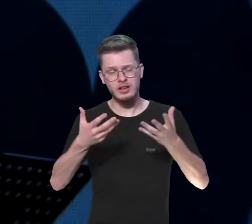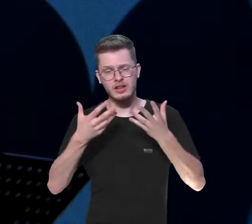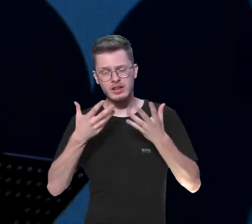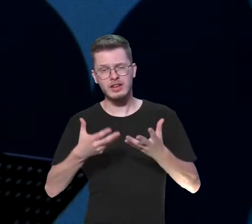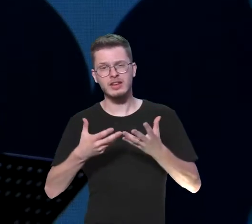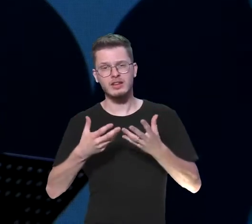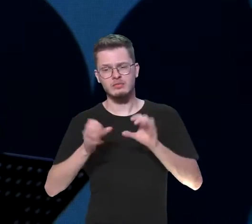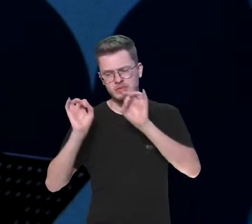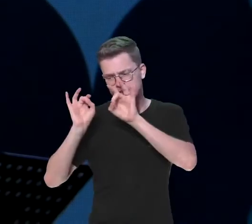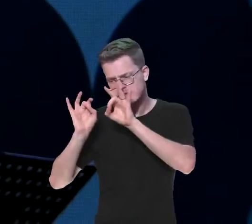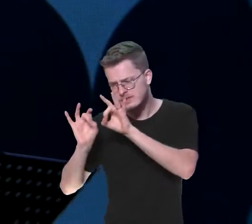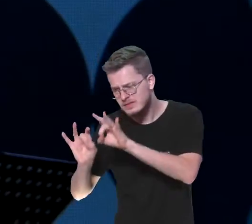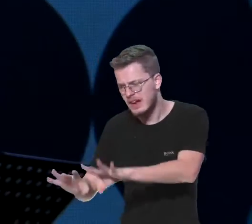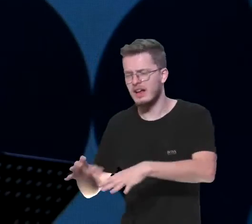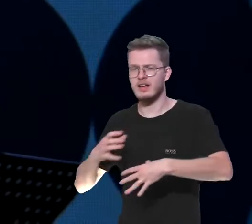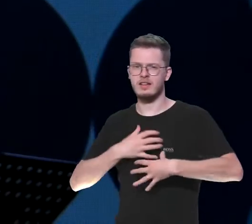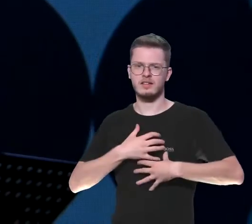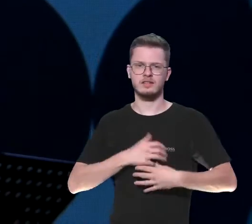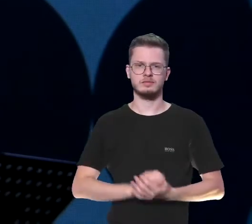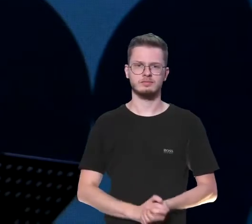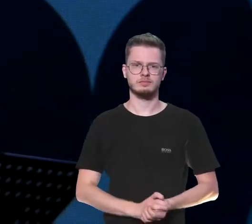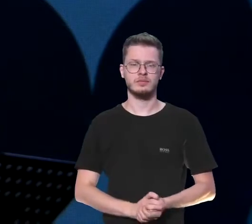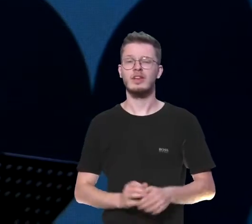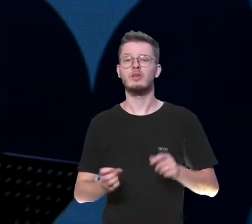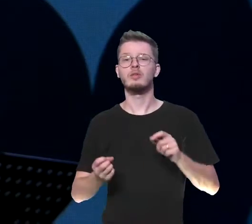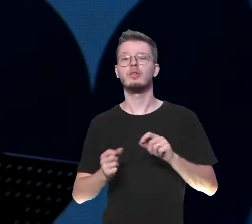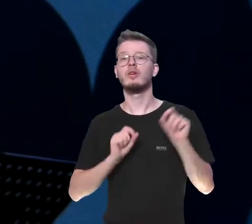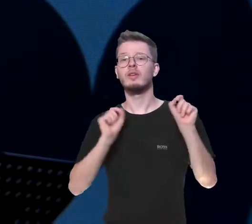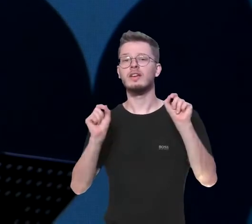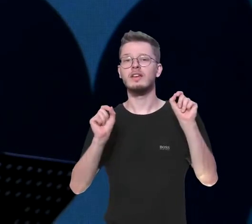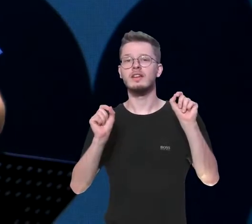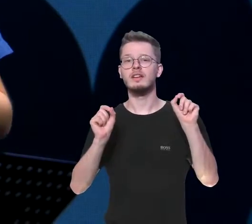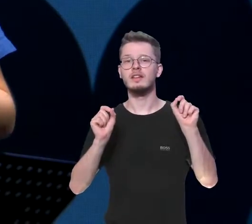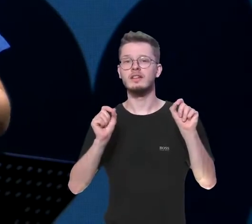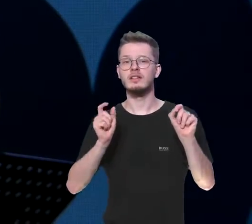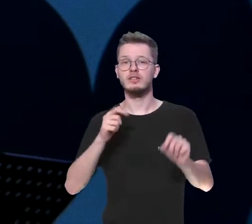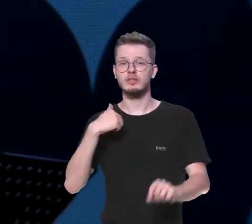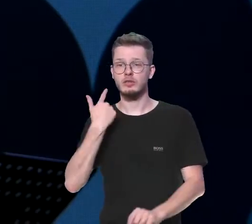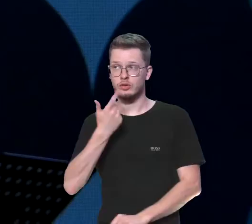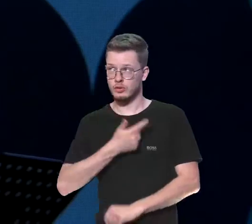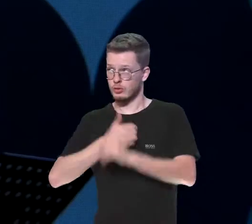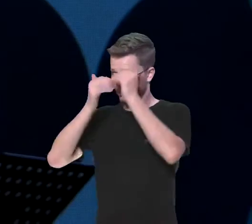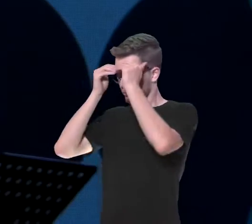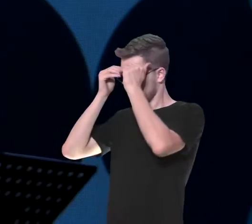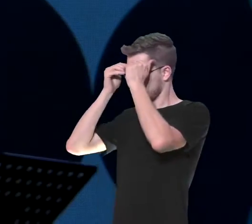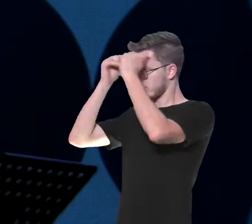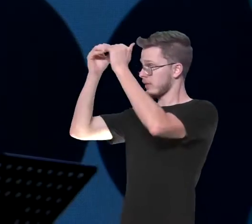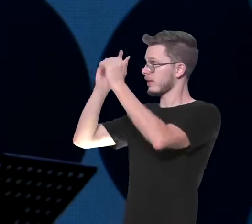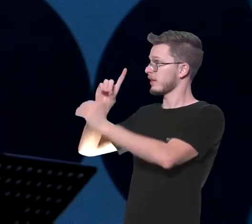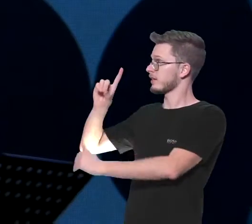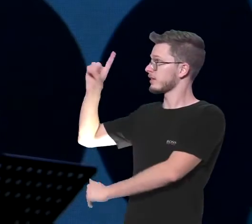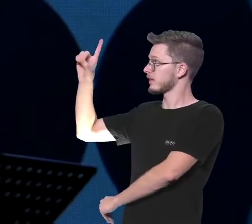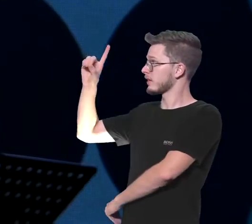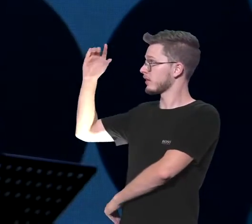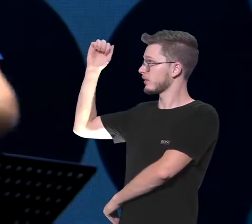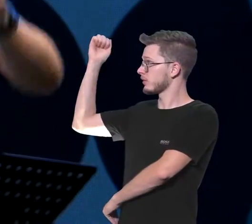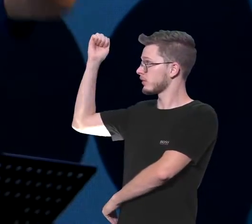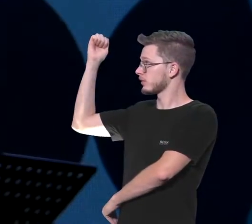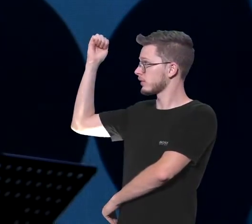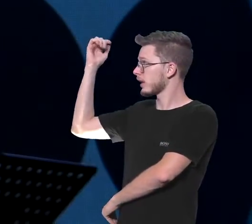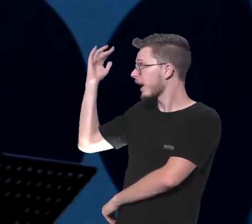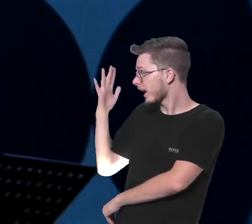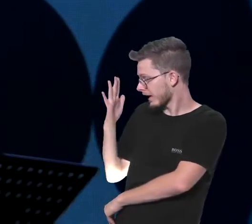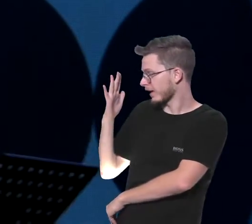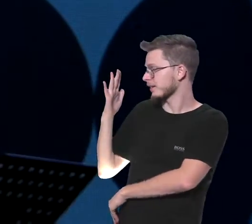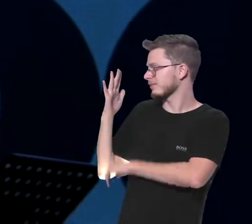Dê ouvidos à advertência de Jesus e escolha o caminho da graça. Quantos aqui